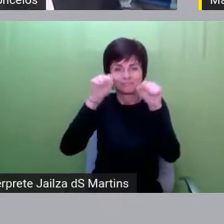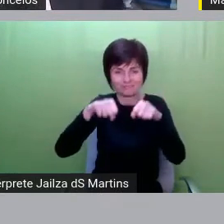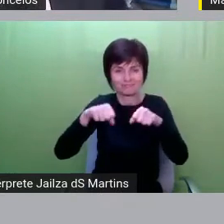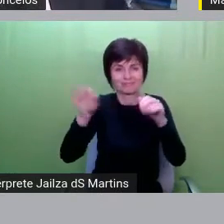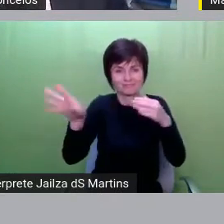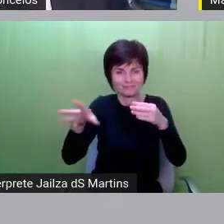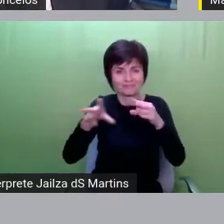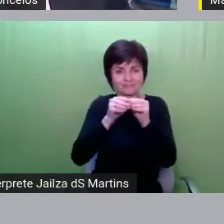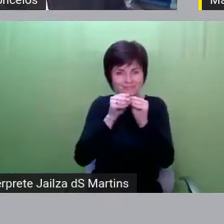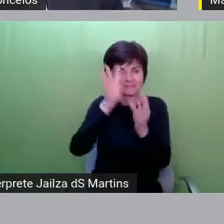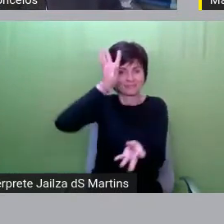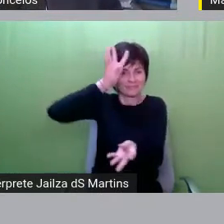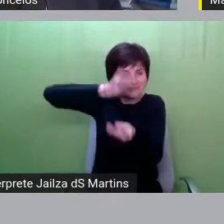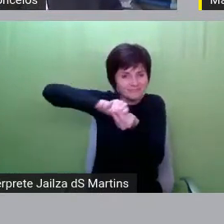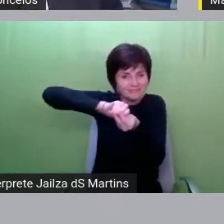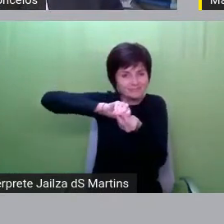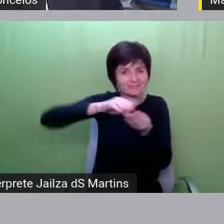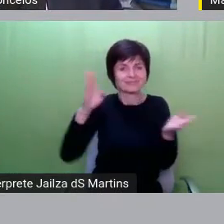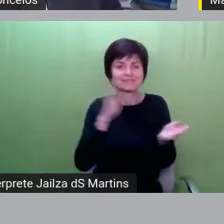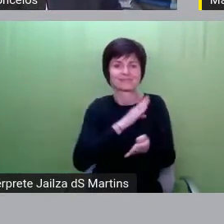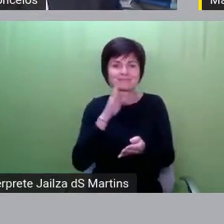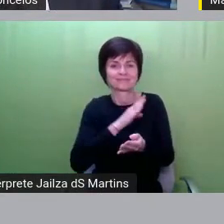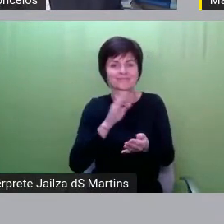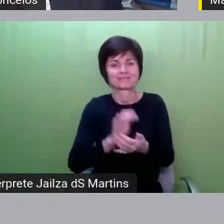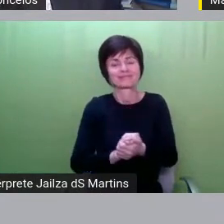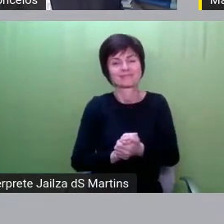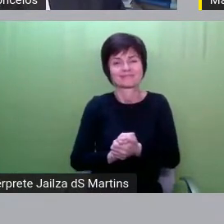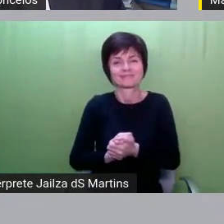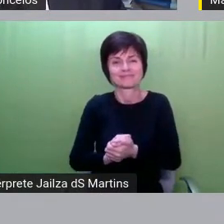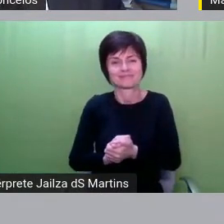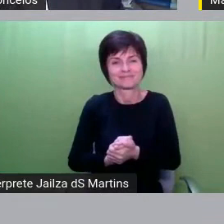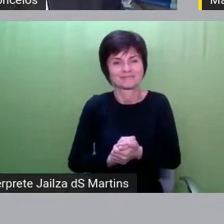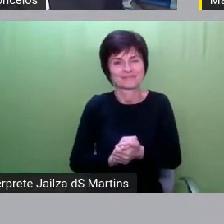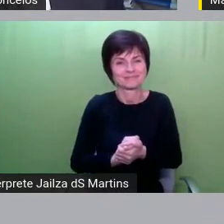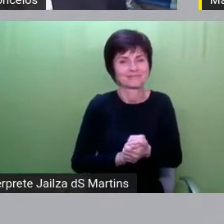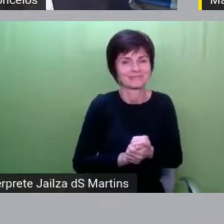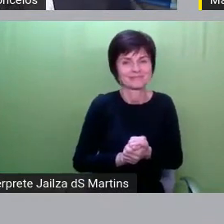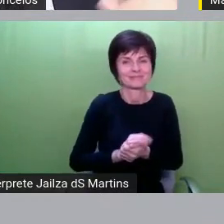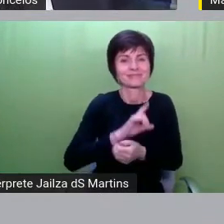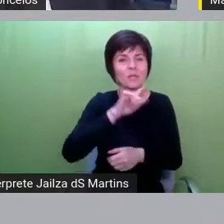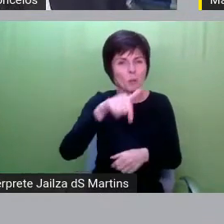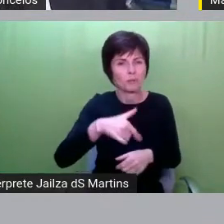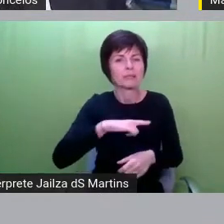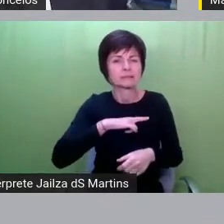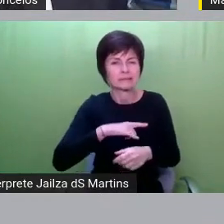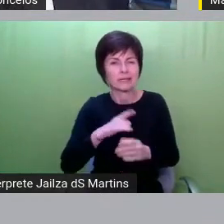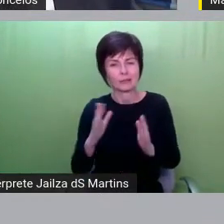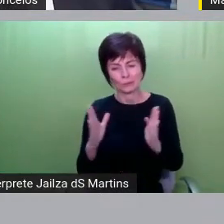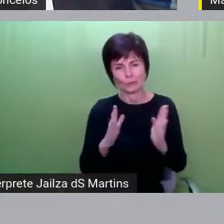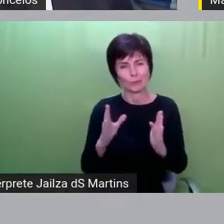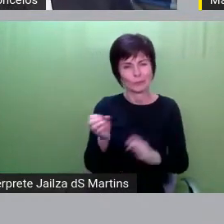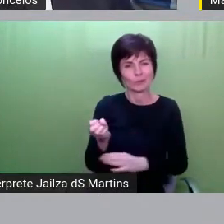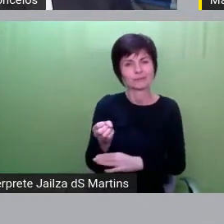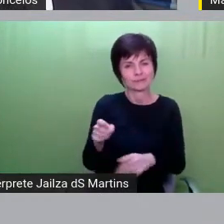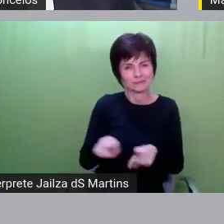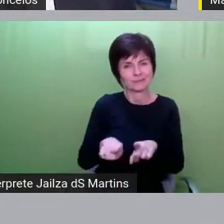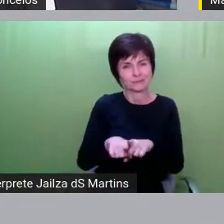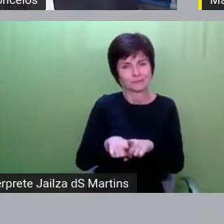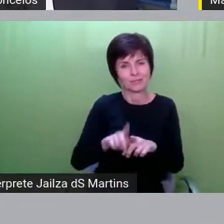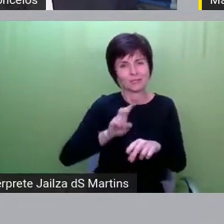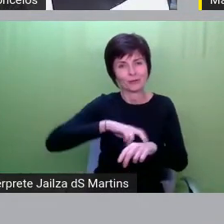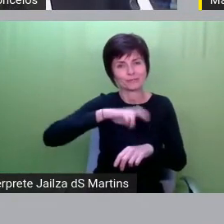eu vou só... Se puder concluir, depois a gente vai ter mais uma... Muito bem, eu vou pular tudo